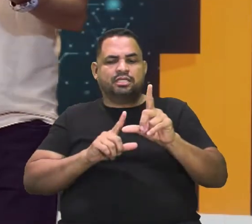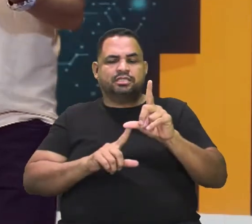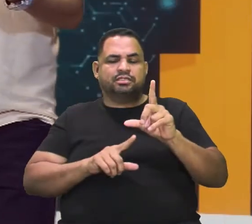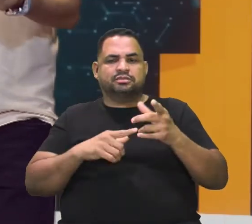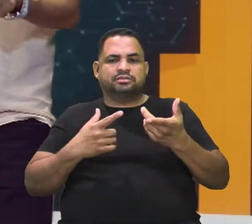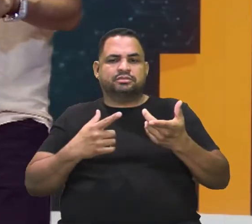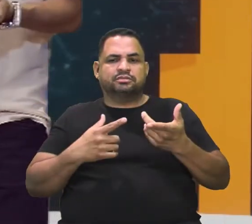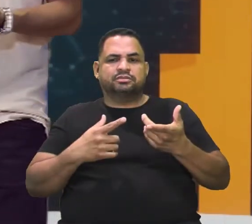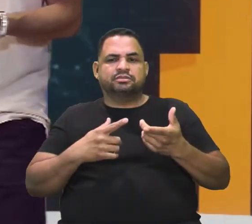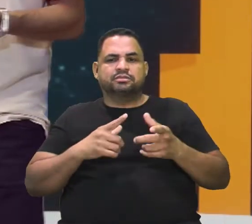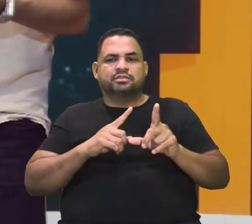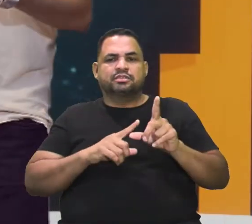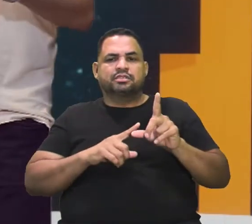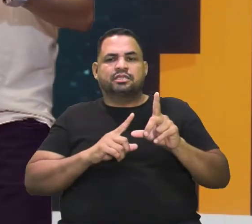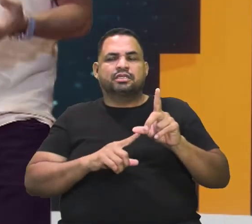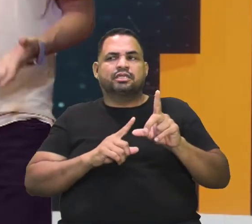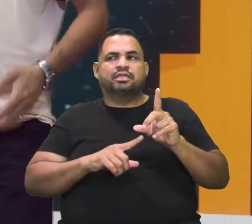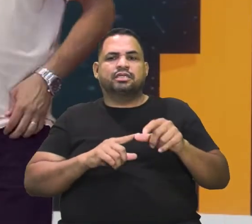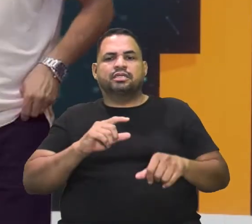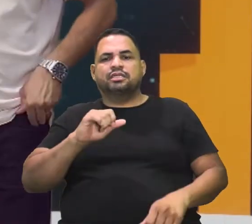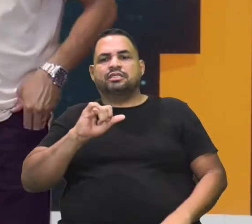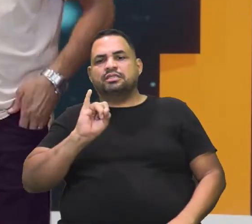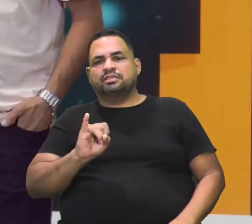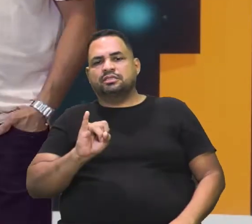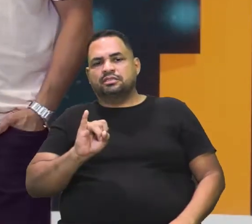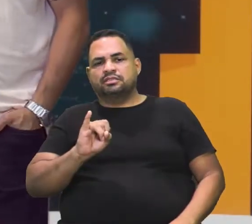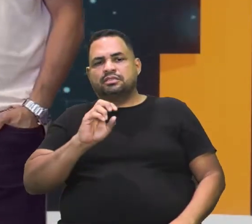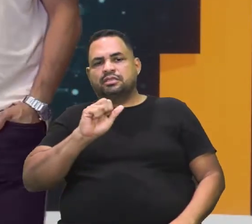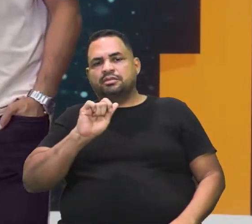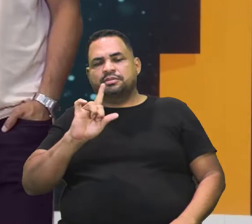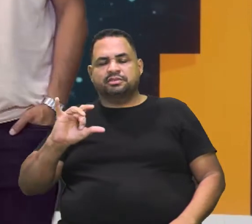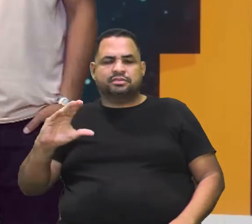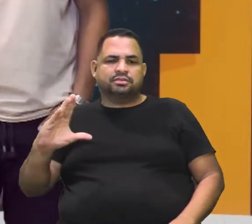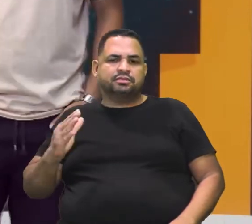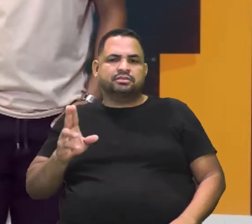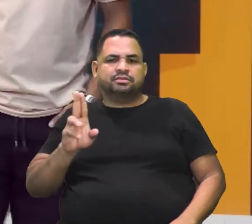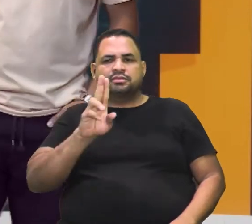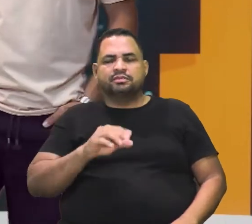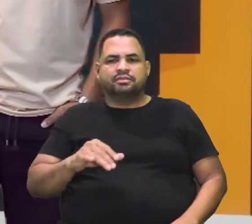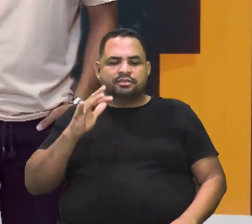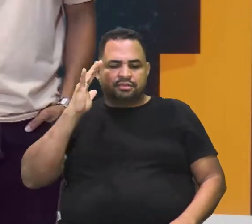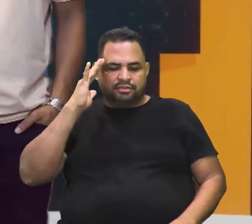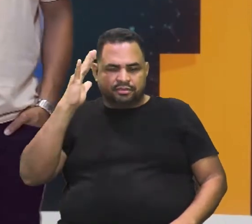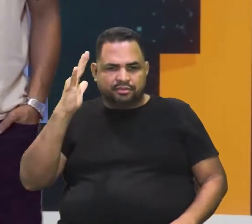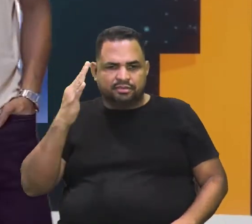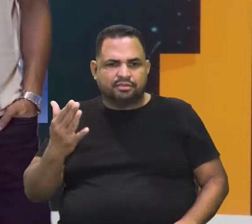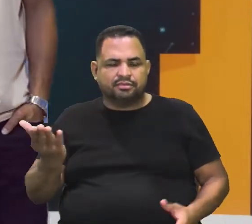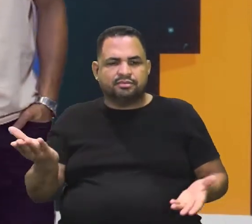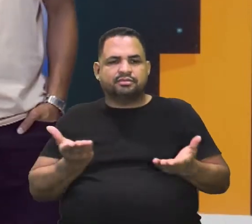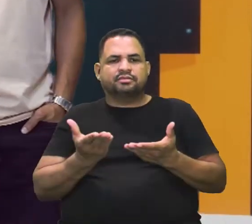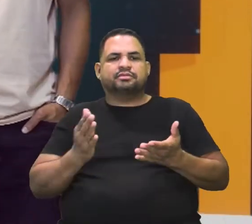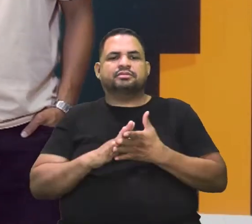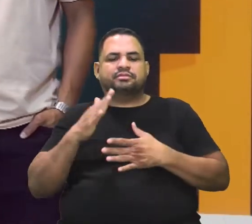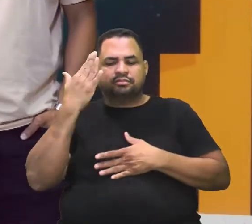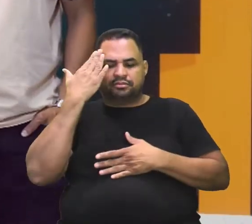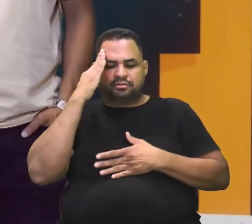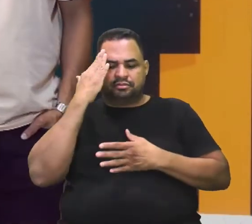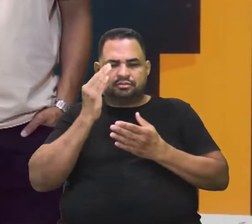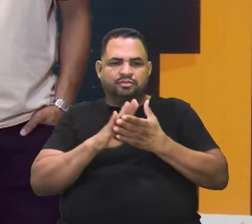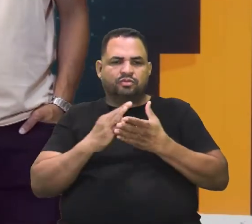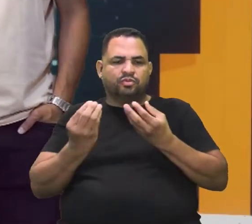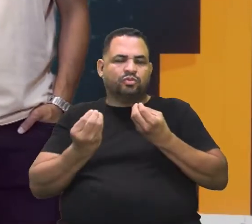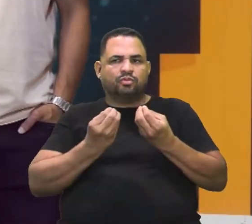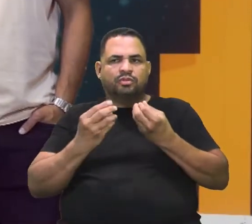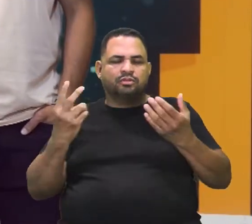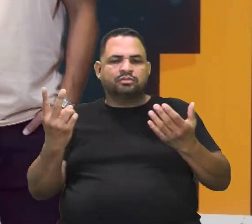imaginária, vamos representá-la com a letra I. E solte a sua imaginação, porque agora é hora de entender como tudo